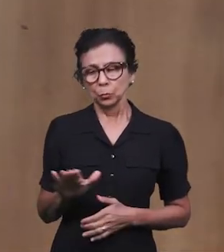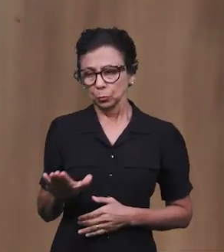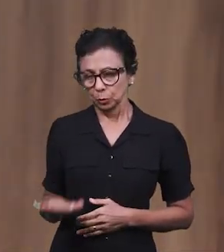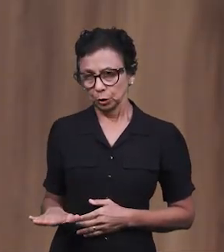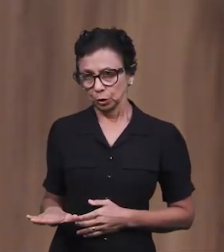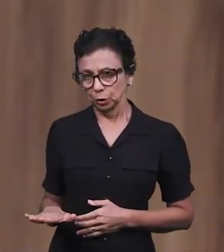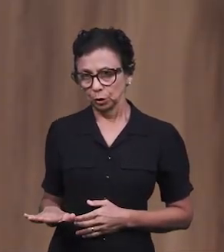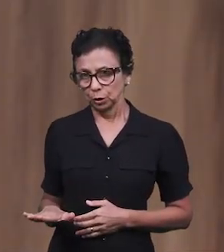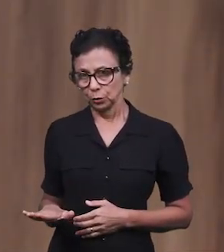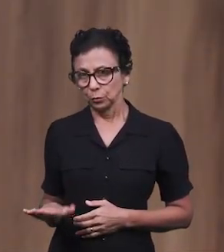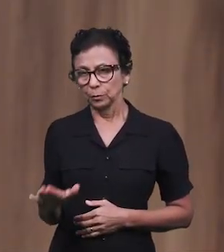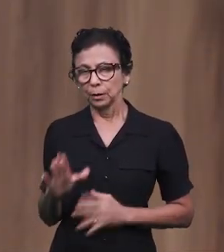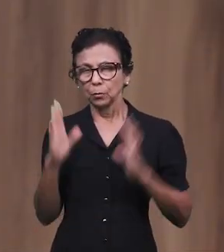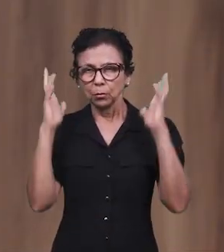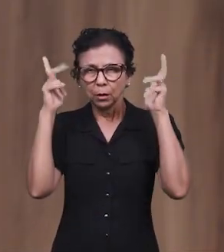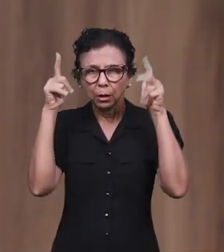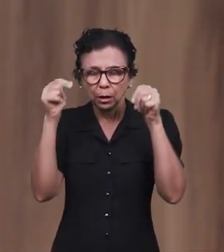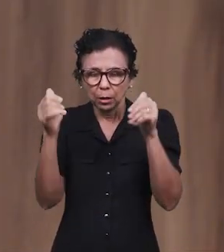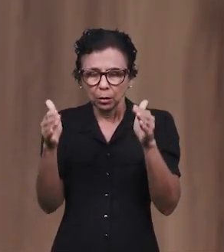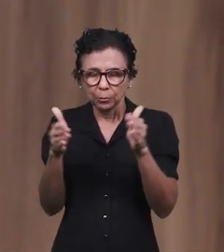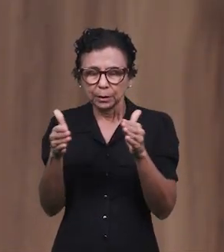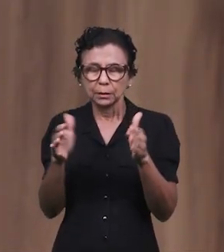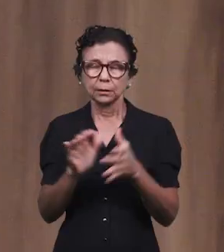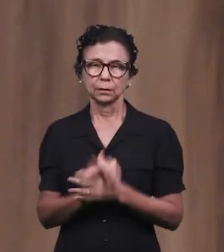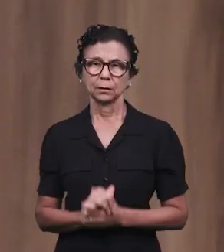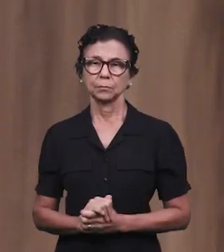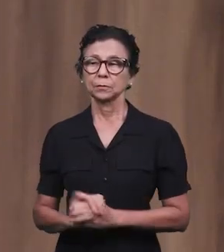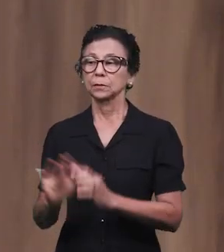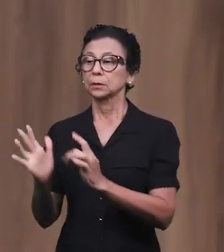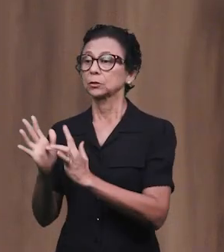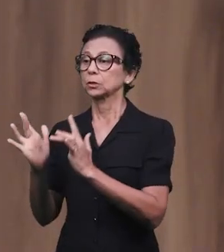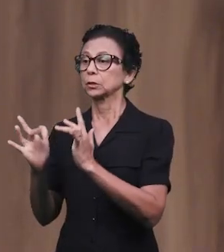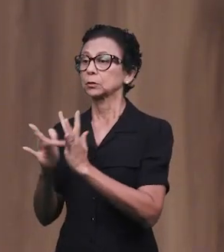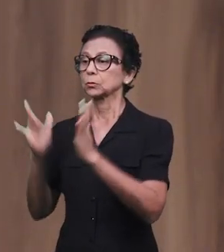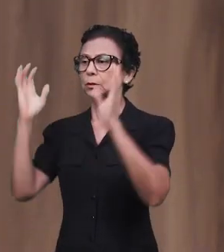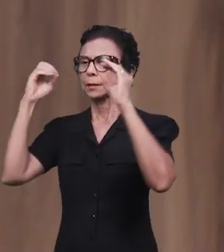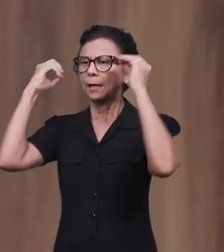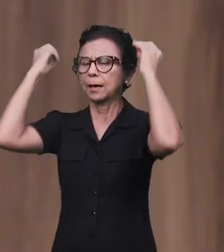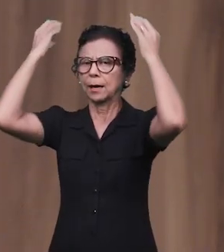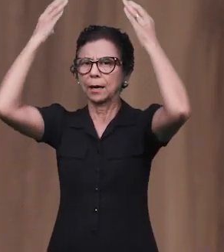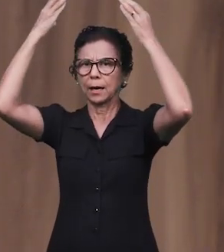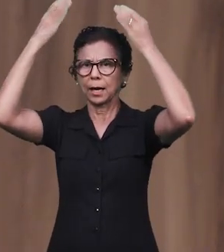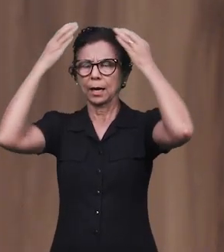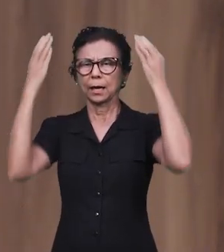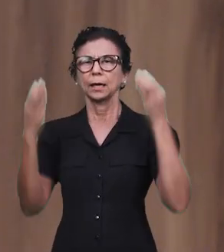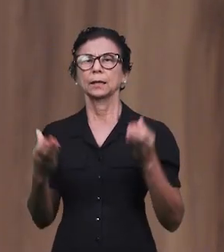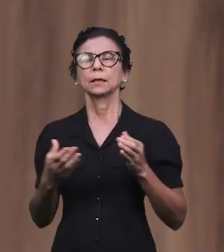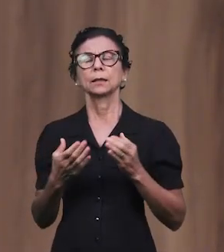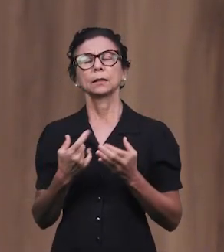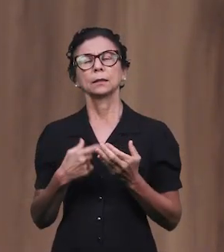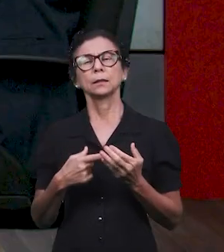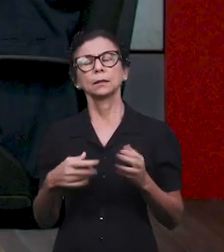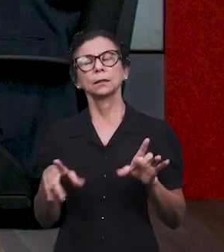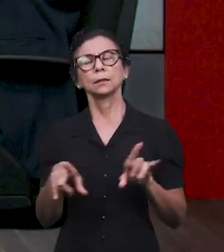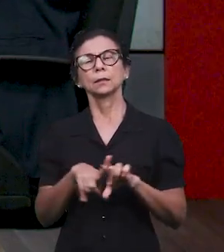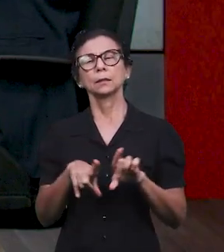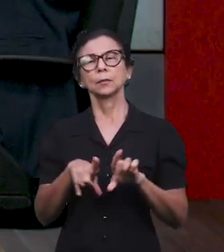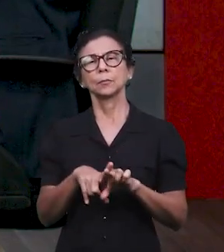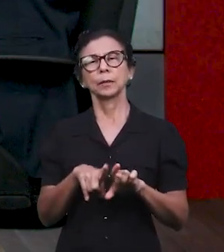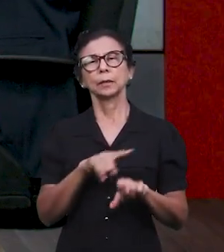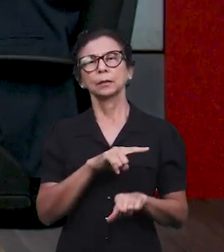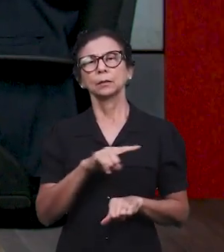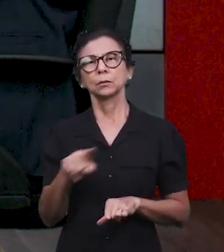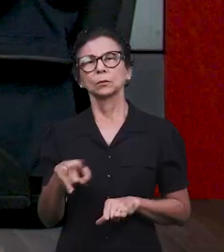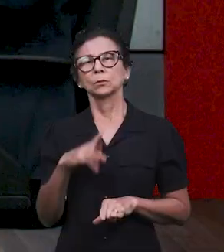leãozinho. Jesus é rei e é apresentado como o leão da tribo de Judá.